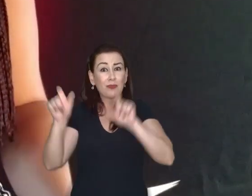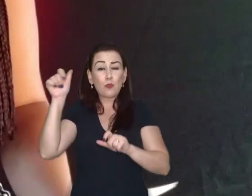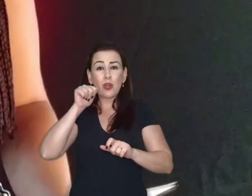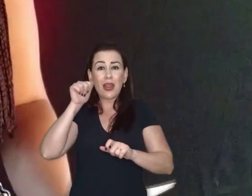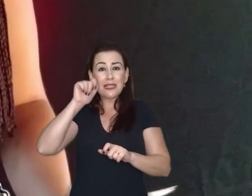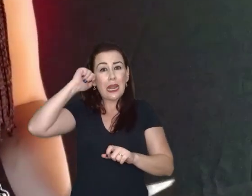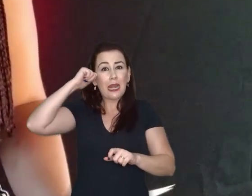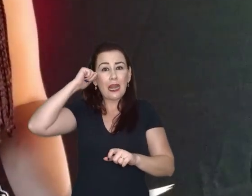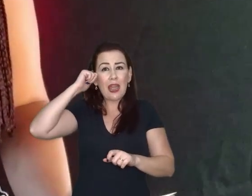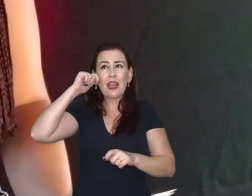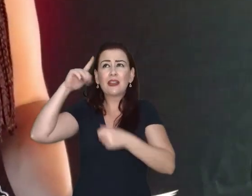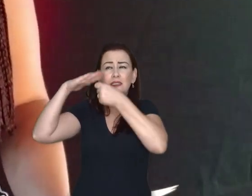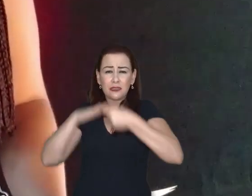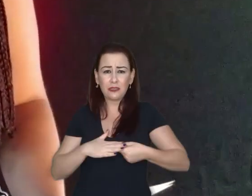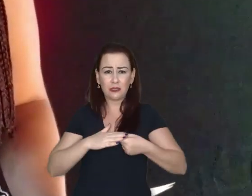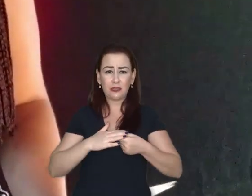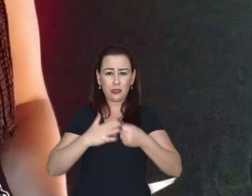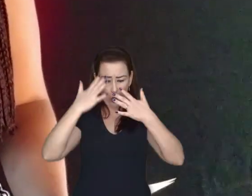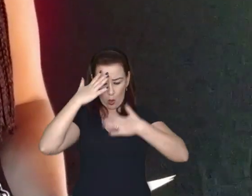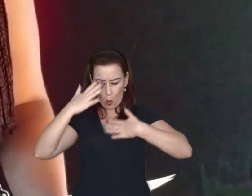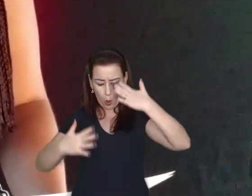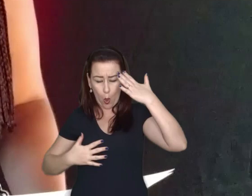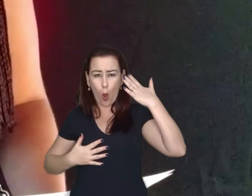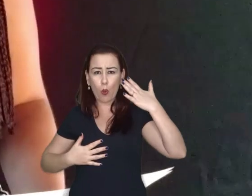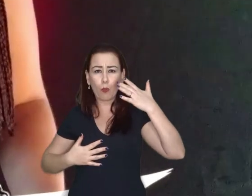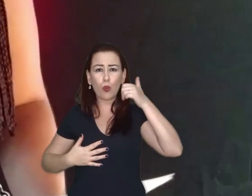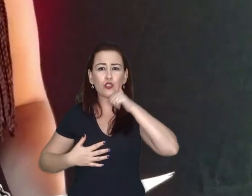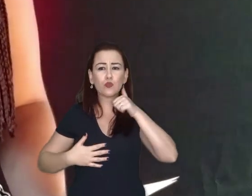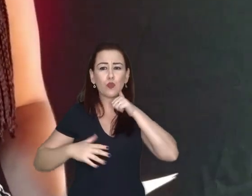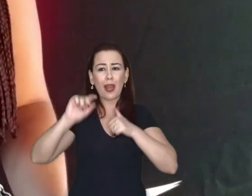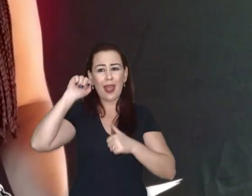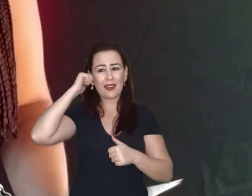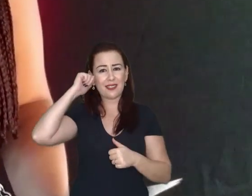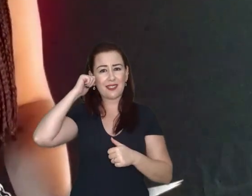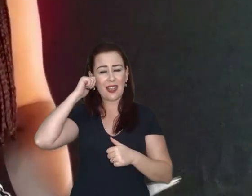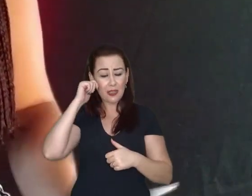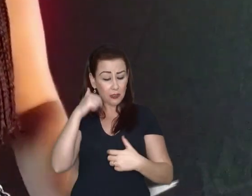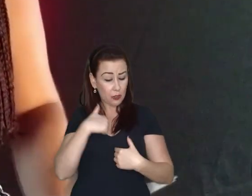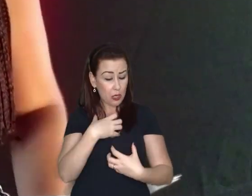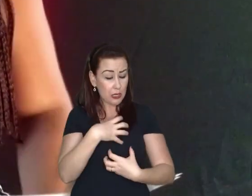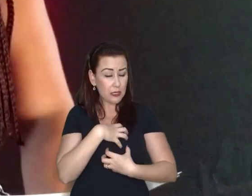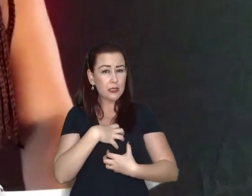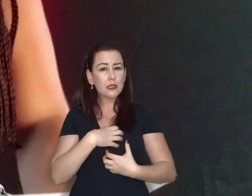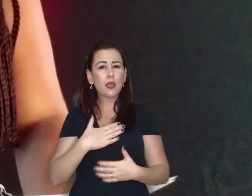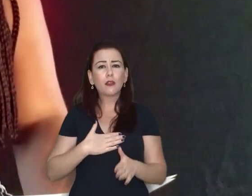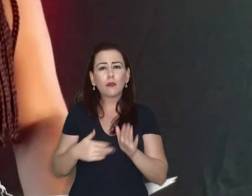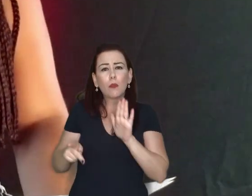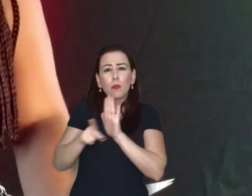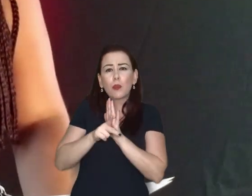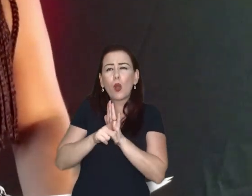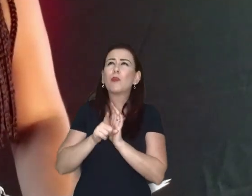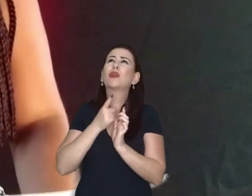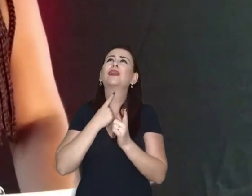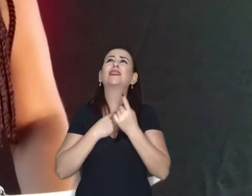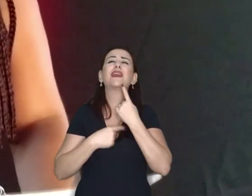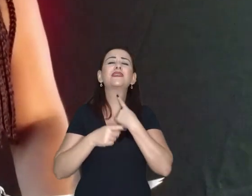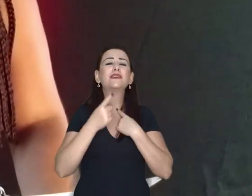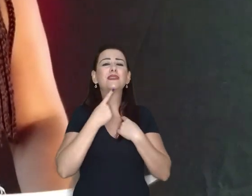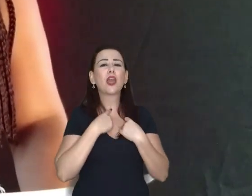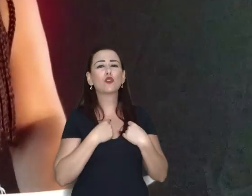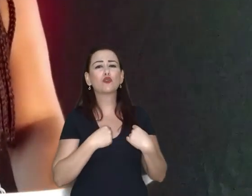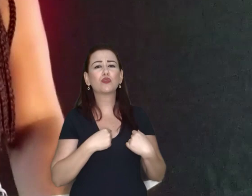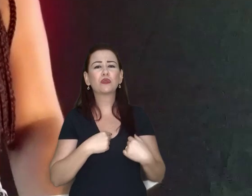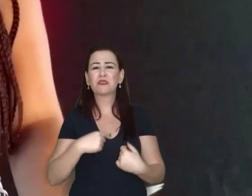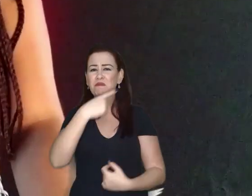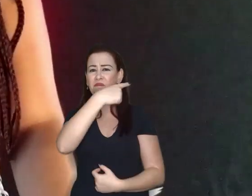corpos, que sentem seus mínimos desejos cotidianos anulados